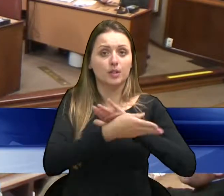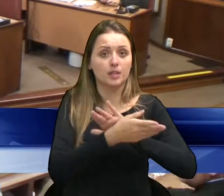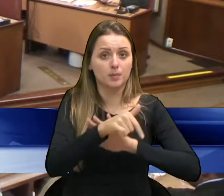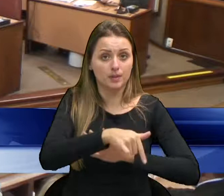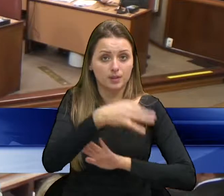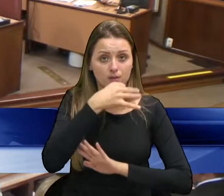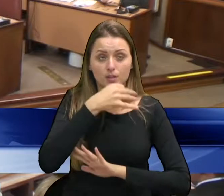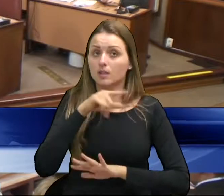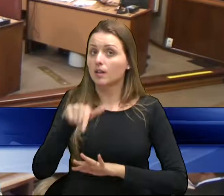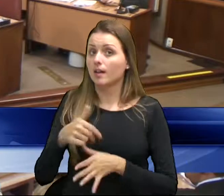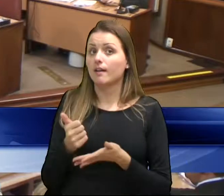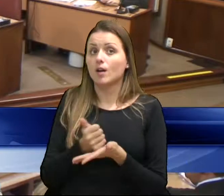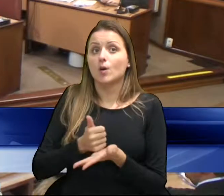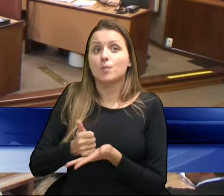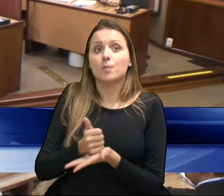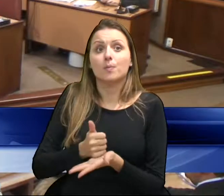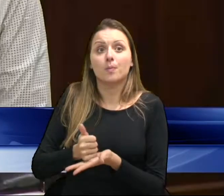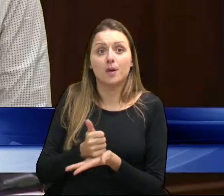é um quesito básico.